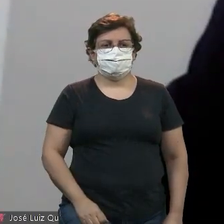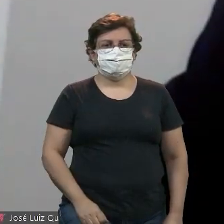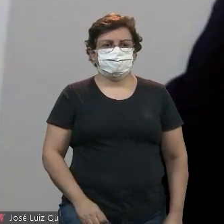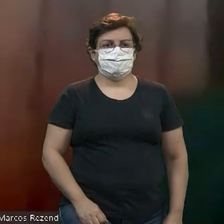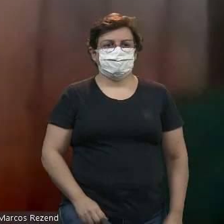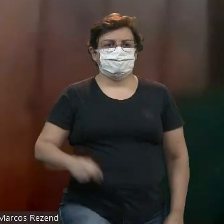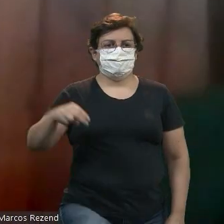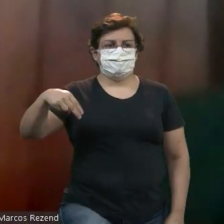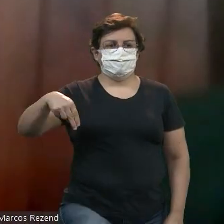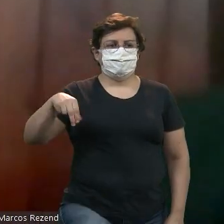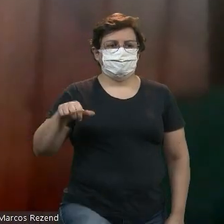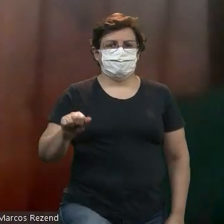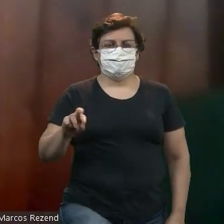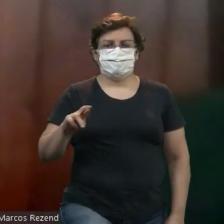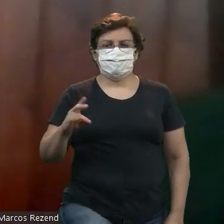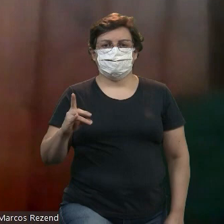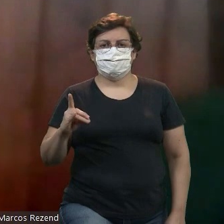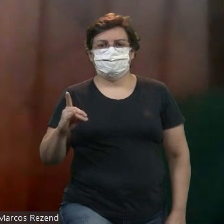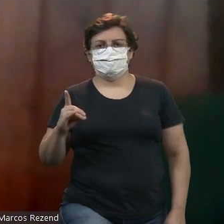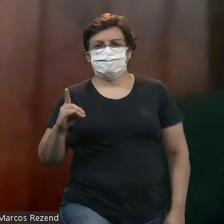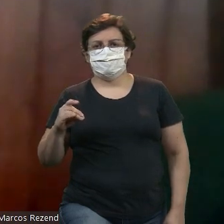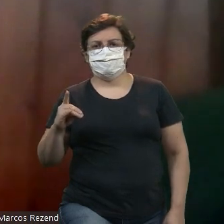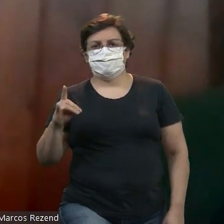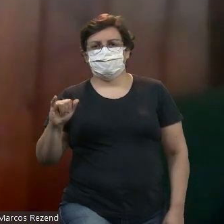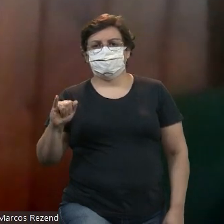Vereador Luiz Eduardo Nardi. Sim.